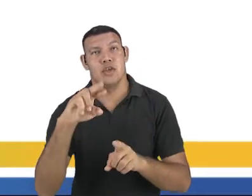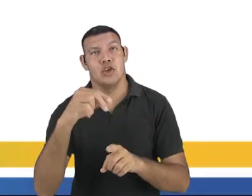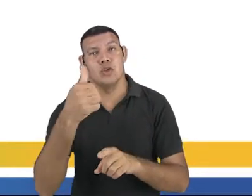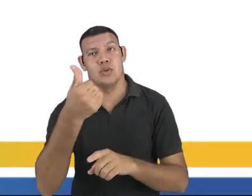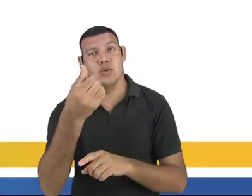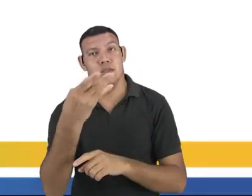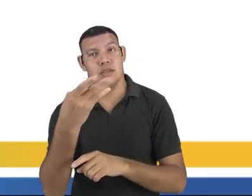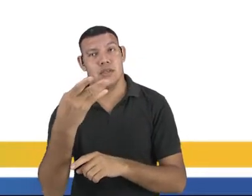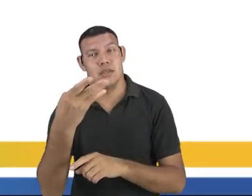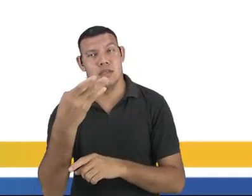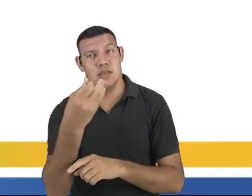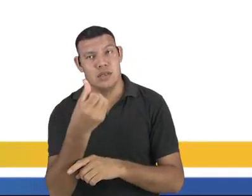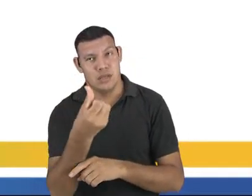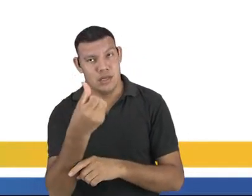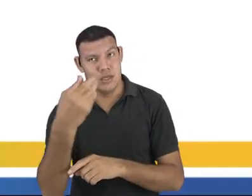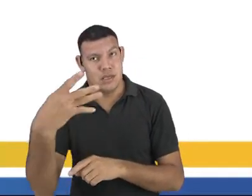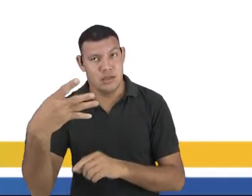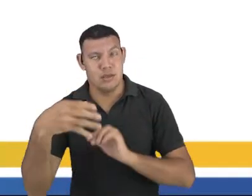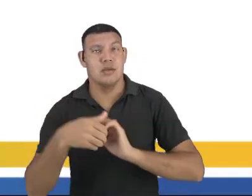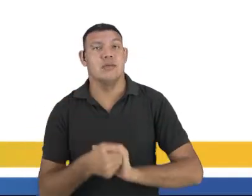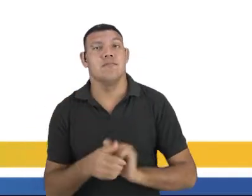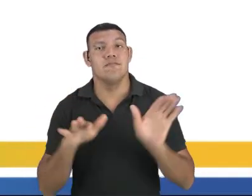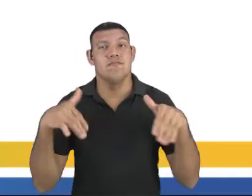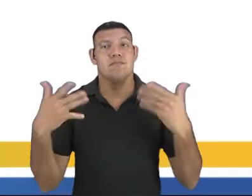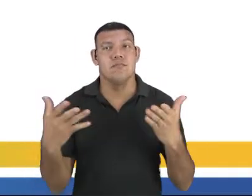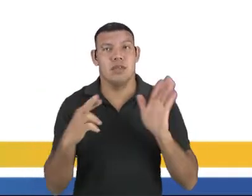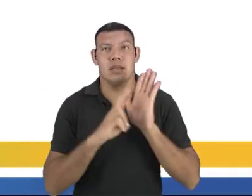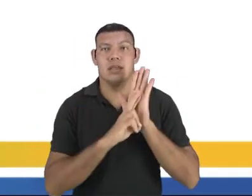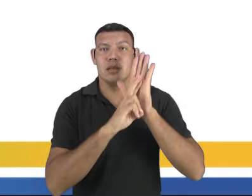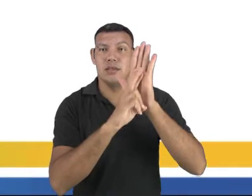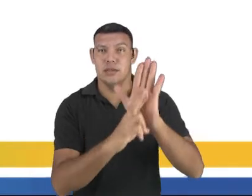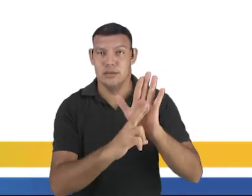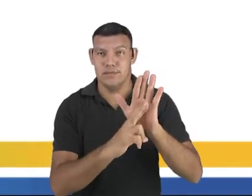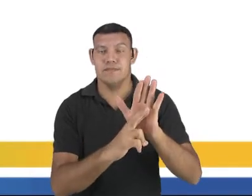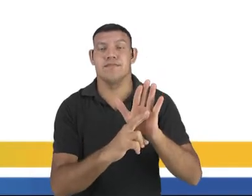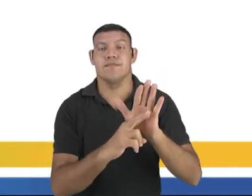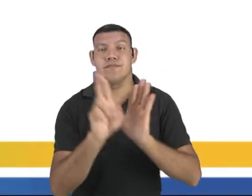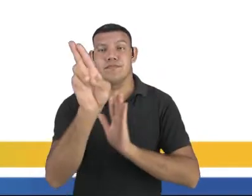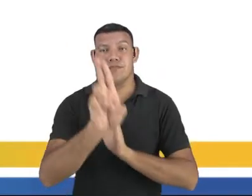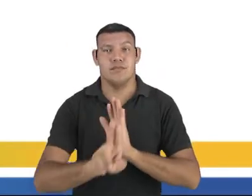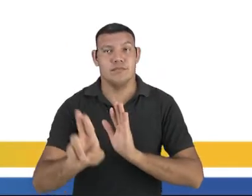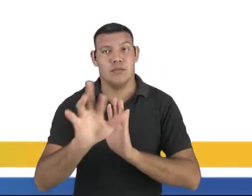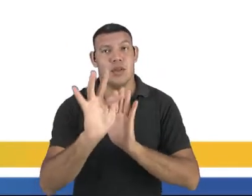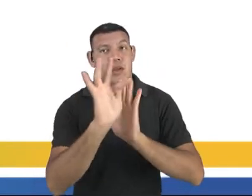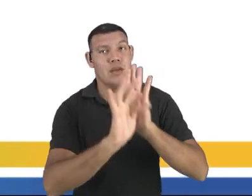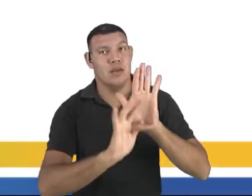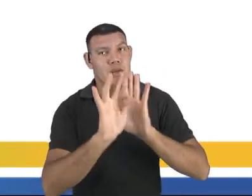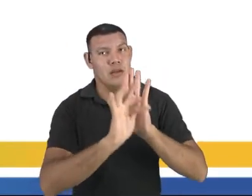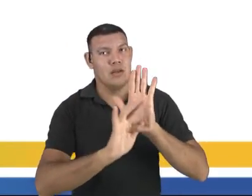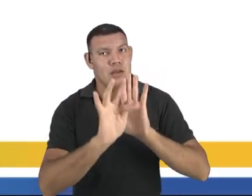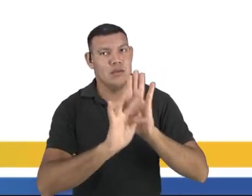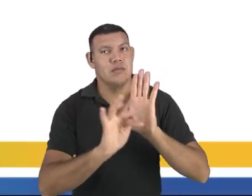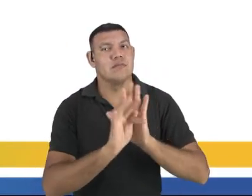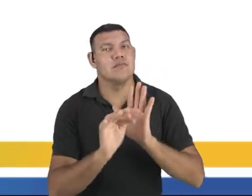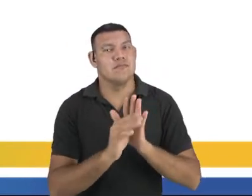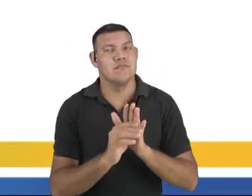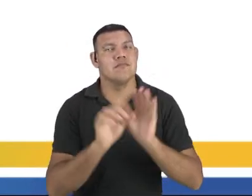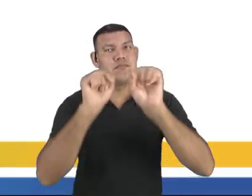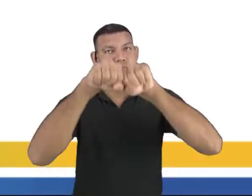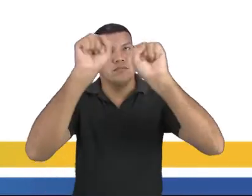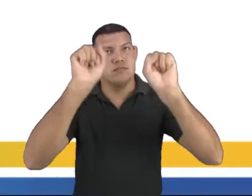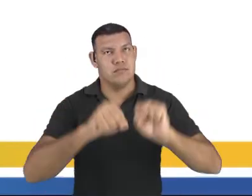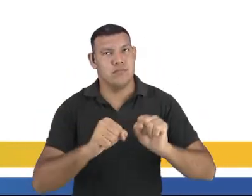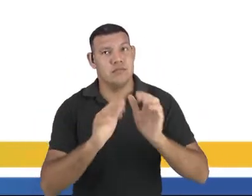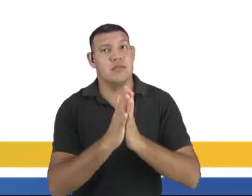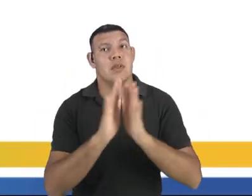o valor total a ser pago Então essa situação problema não pode representar na forma de um sistema né de novo